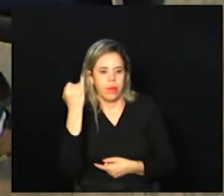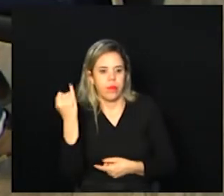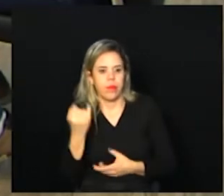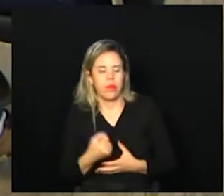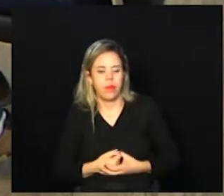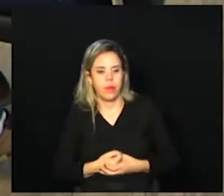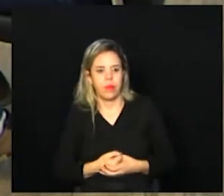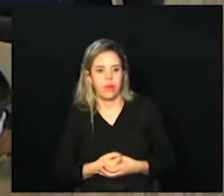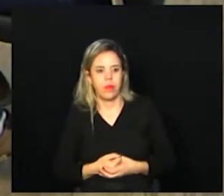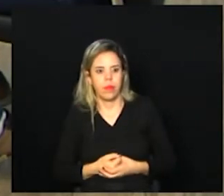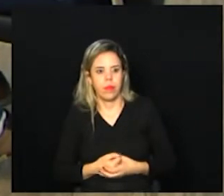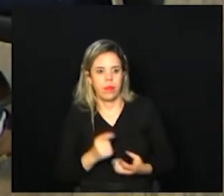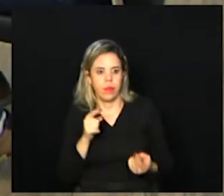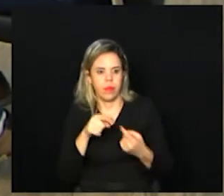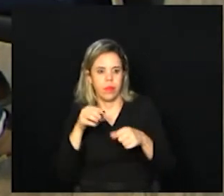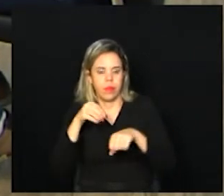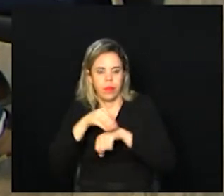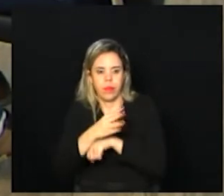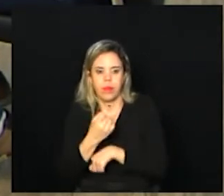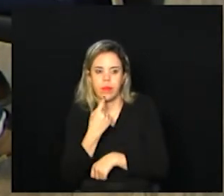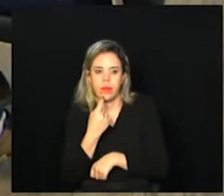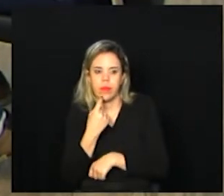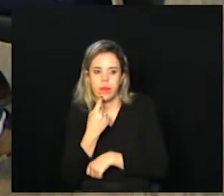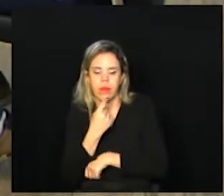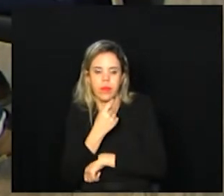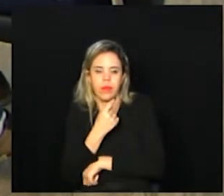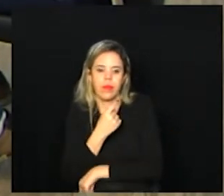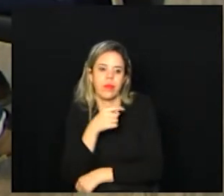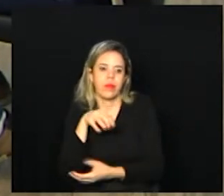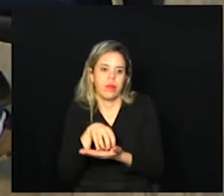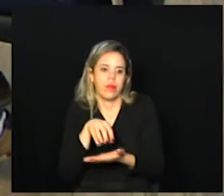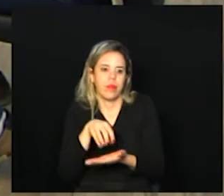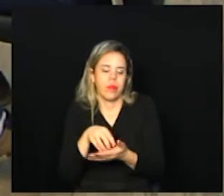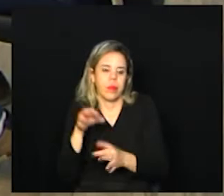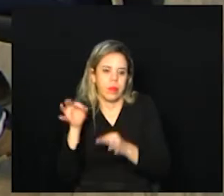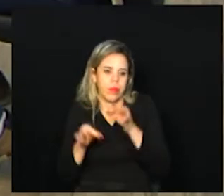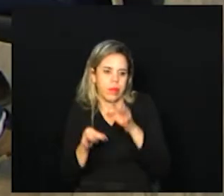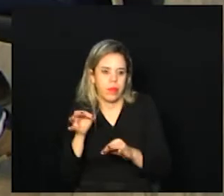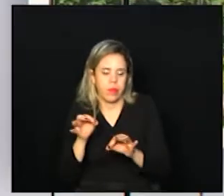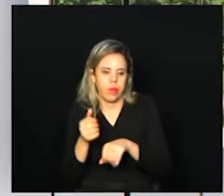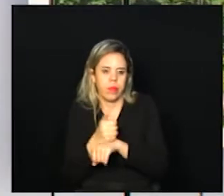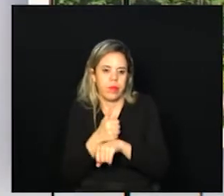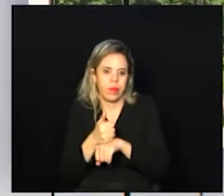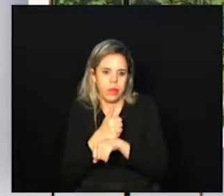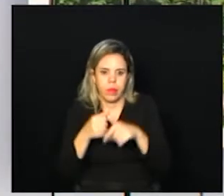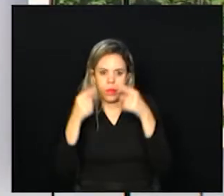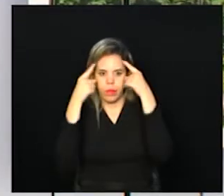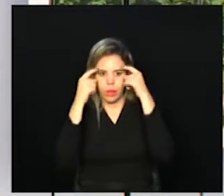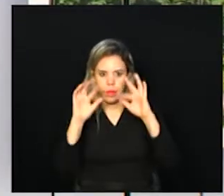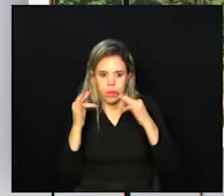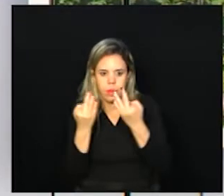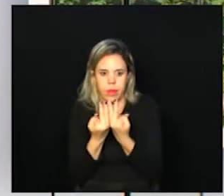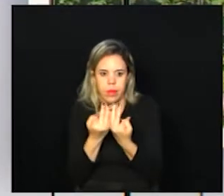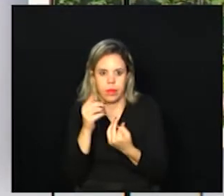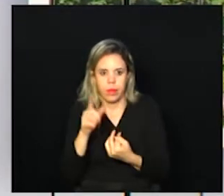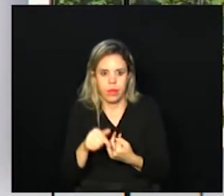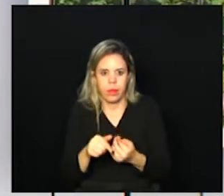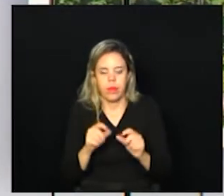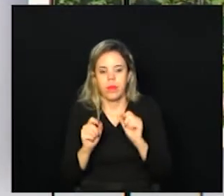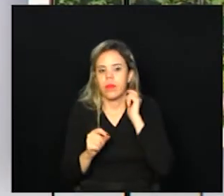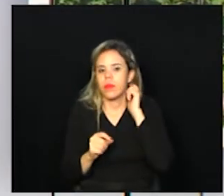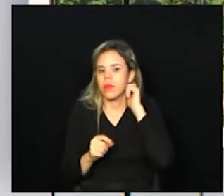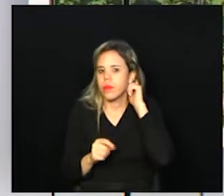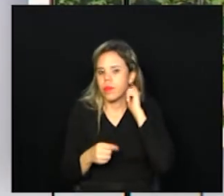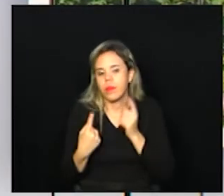né, a ideia foi trazer para Campinas uma vara de juizado especializada em violência doméstica, foi exatamente